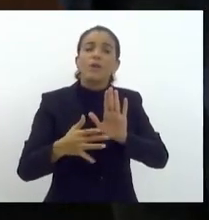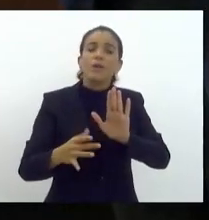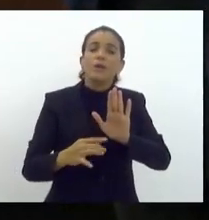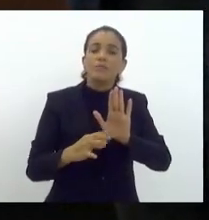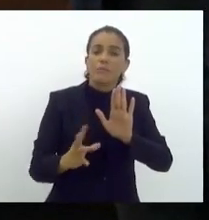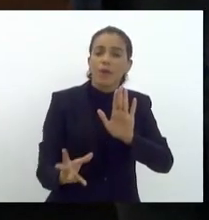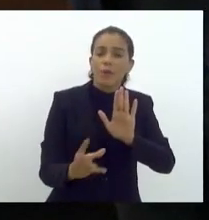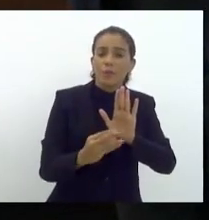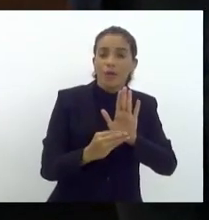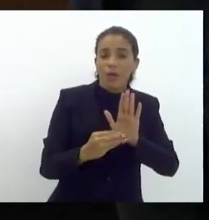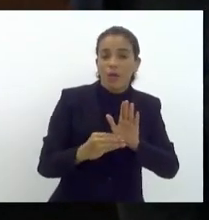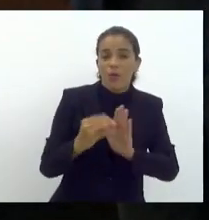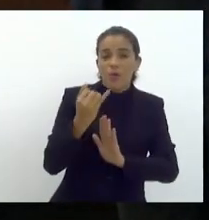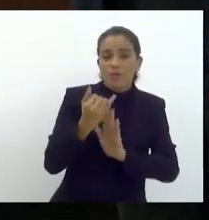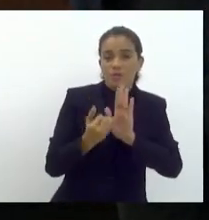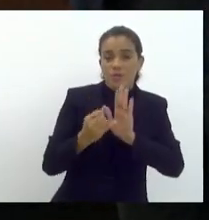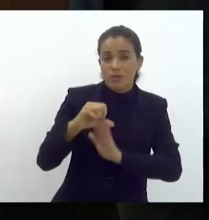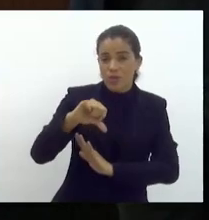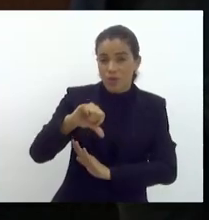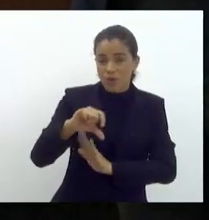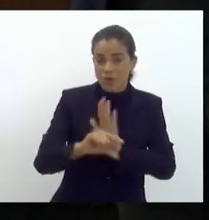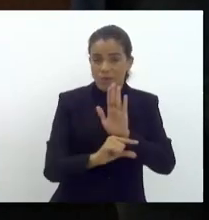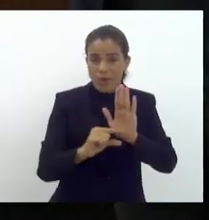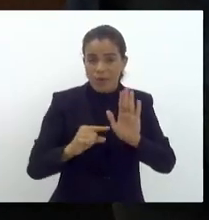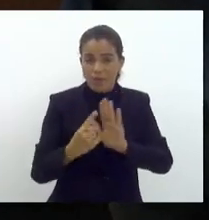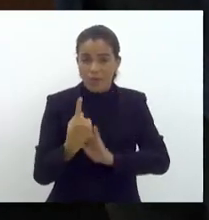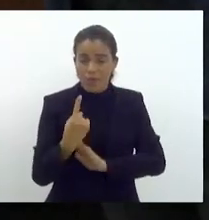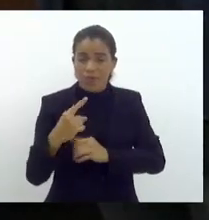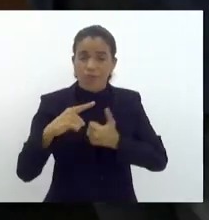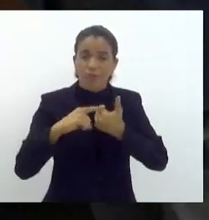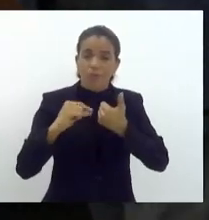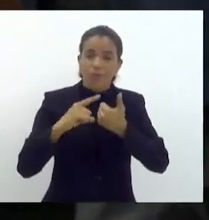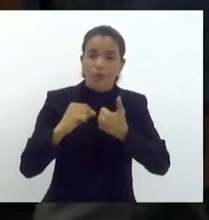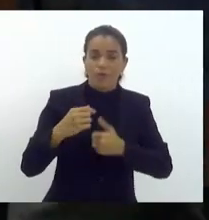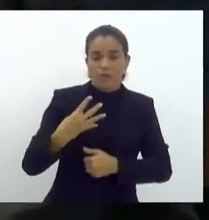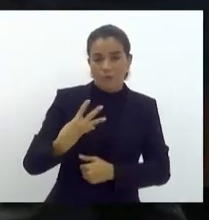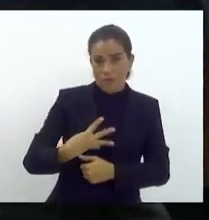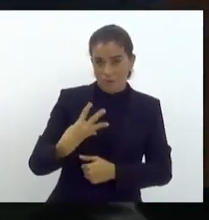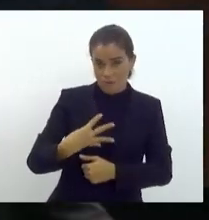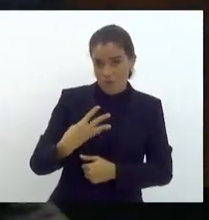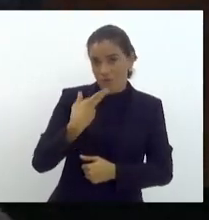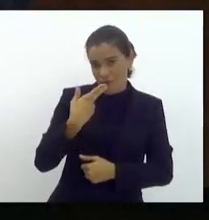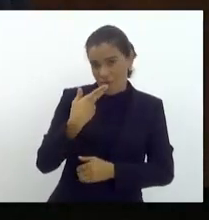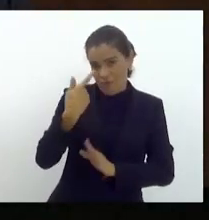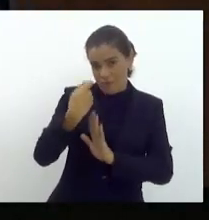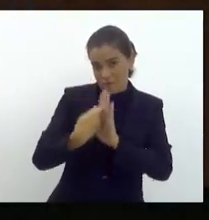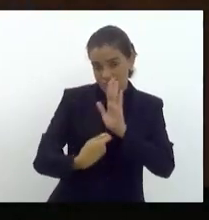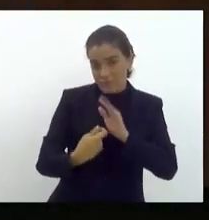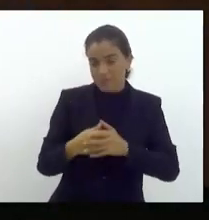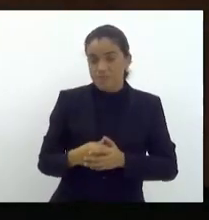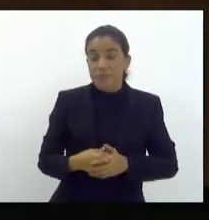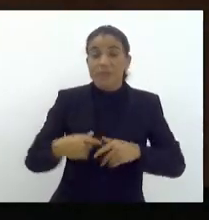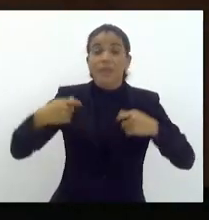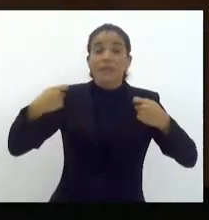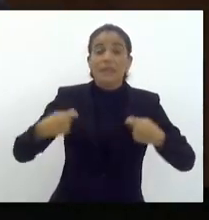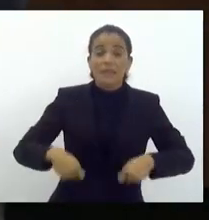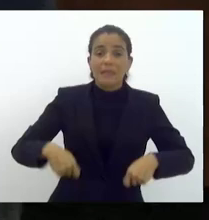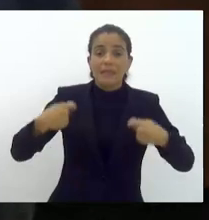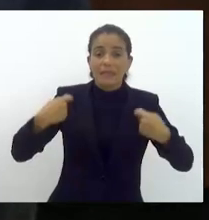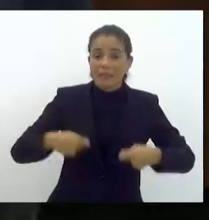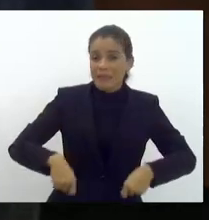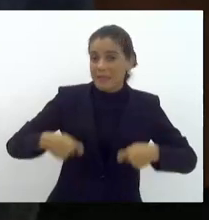o inciso 9 do parágrafo único do artigo 4º que a redação que eu falei deverá